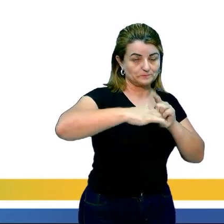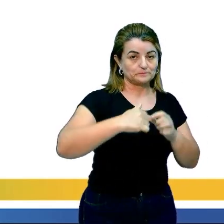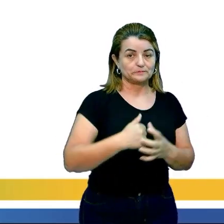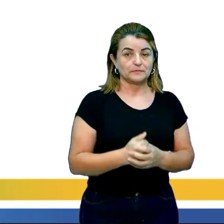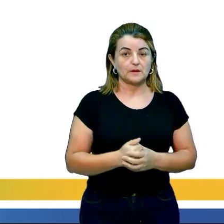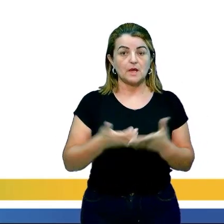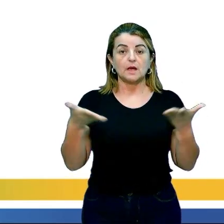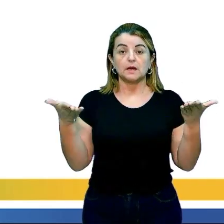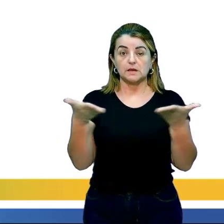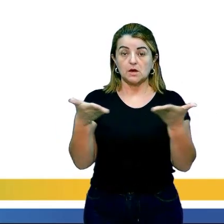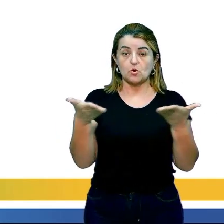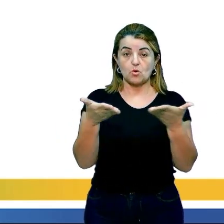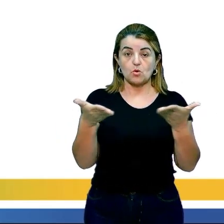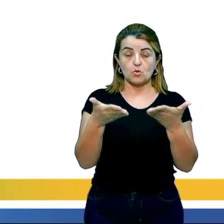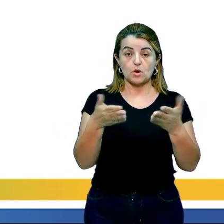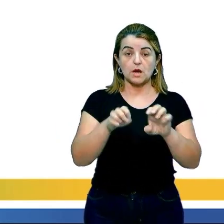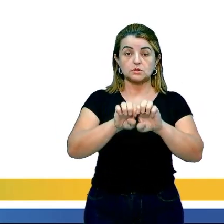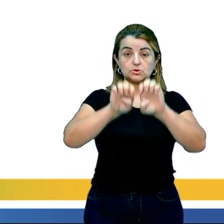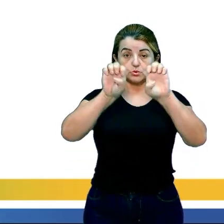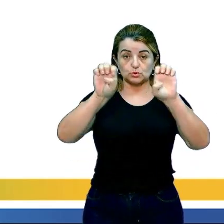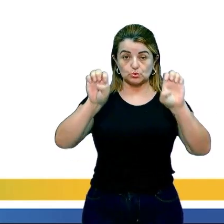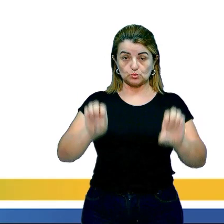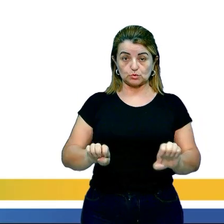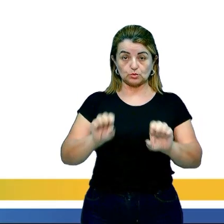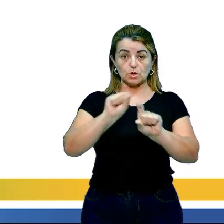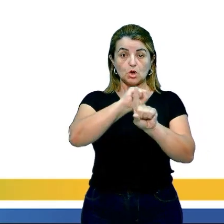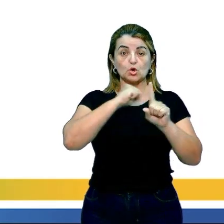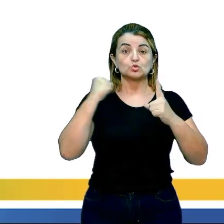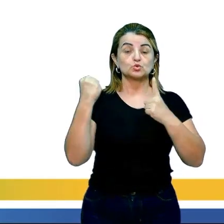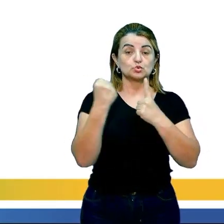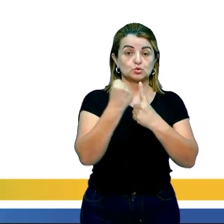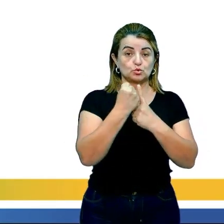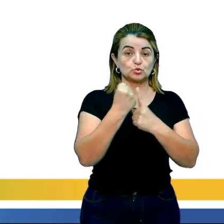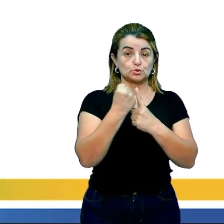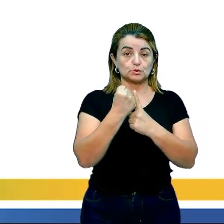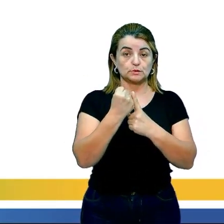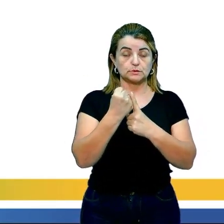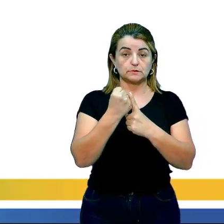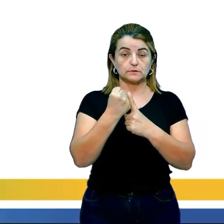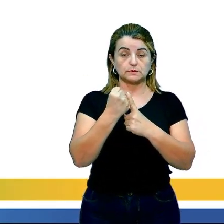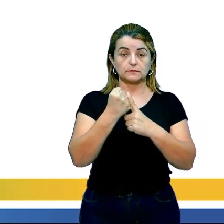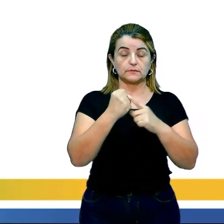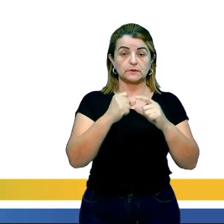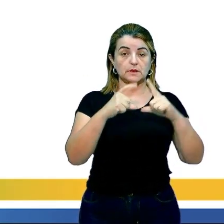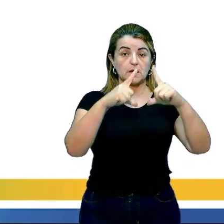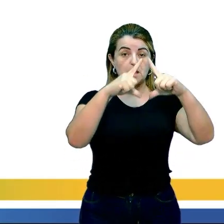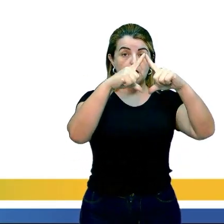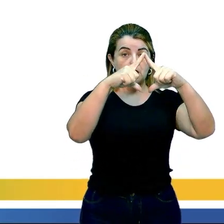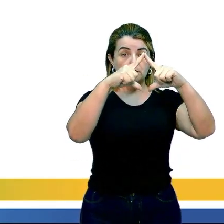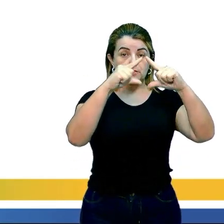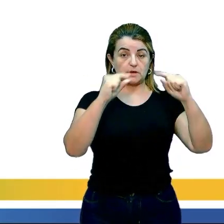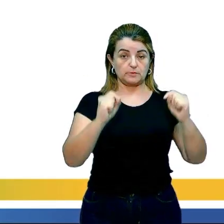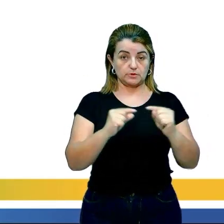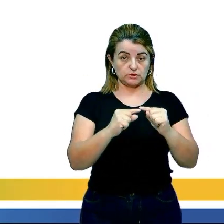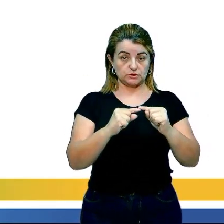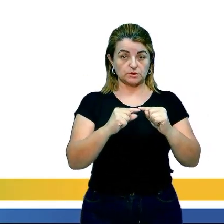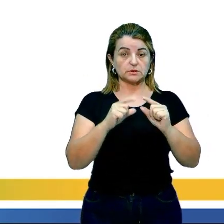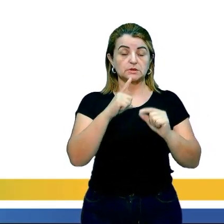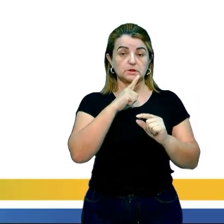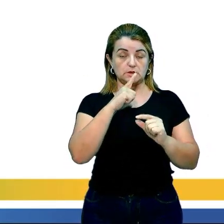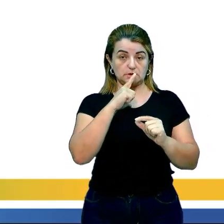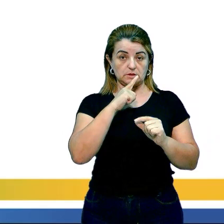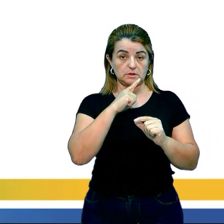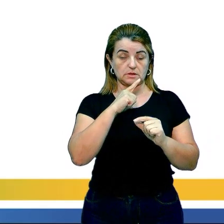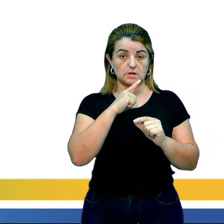e agora nós vamos ver a estrutura social né Vamos lá pirâmide como vocês estão vendo aí né a estrutura